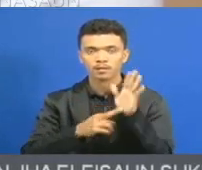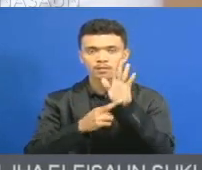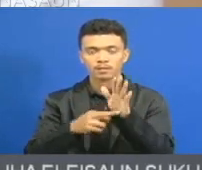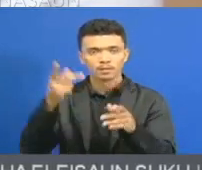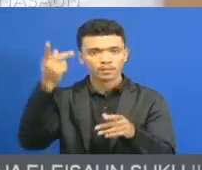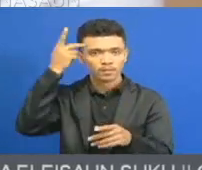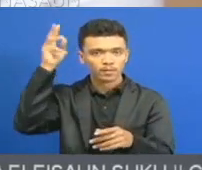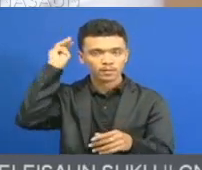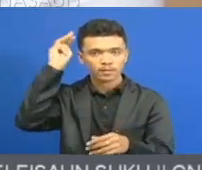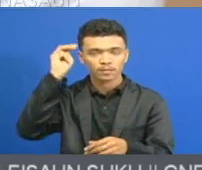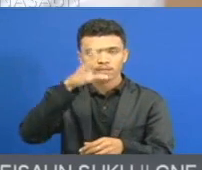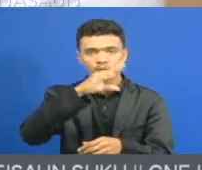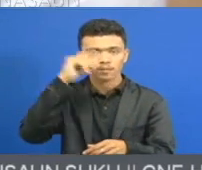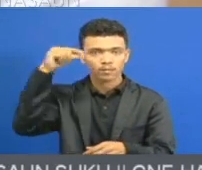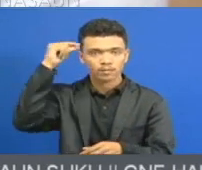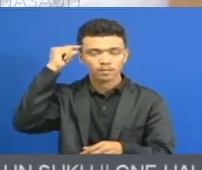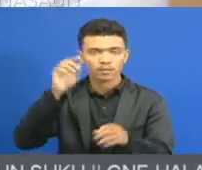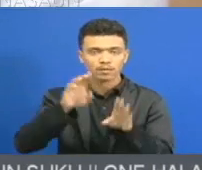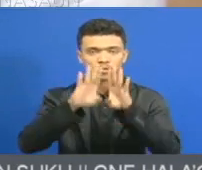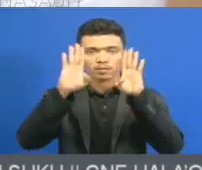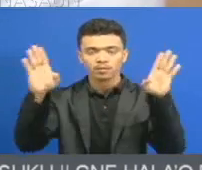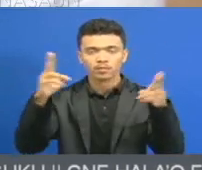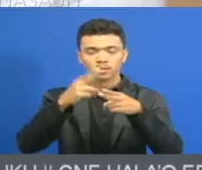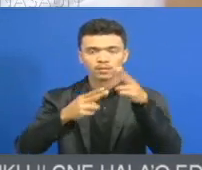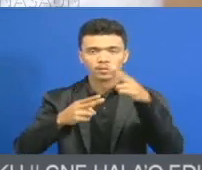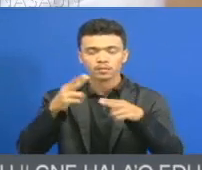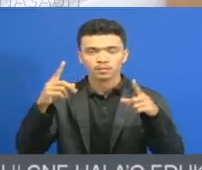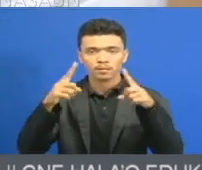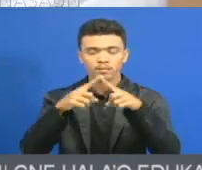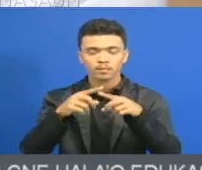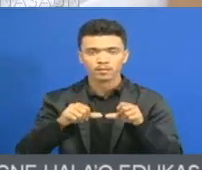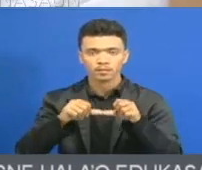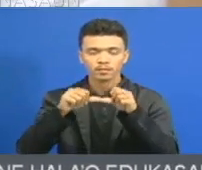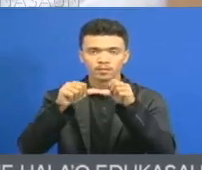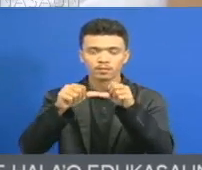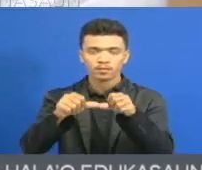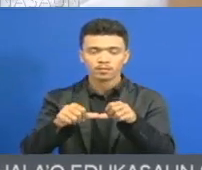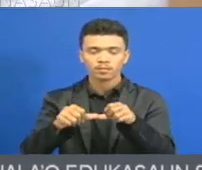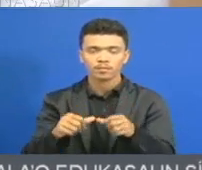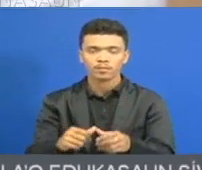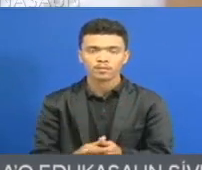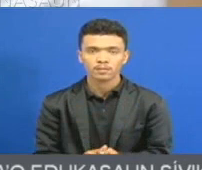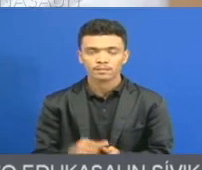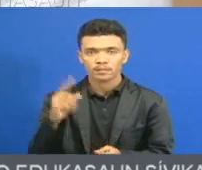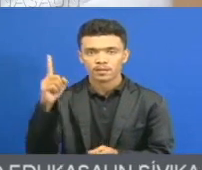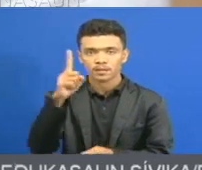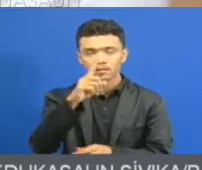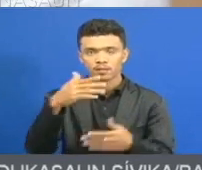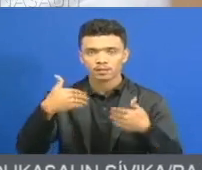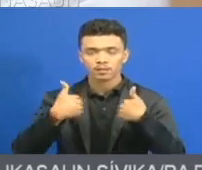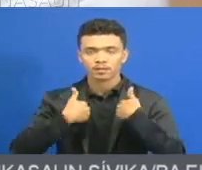e governo de Toma, logo é Lima, logo Lima, para ir da Lava Moto, que está corrigido. E daí é que nem